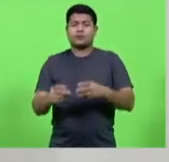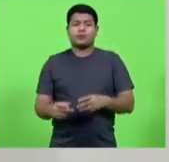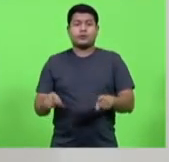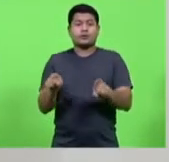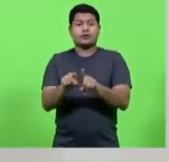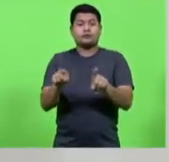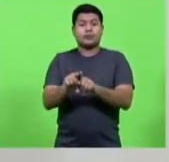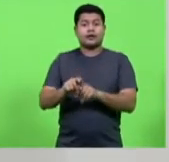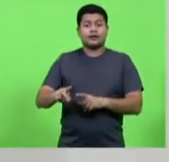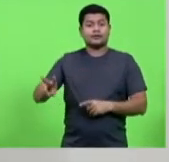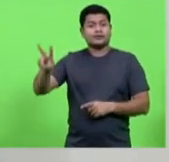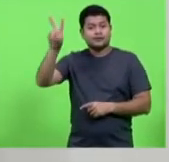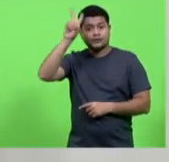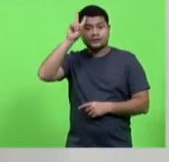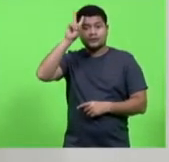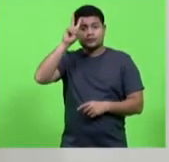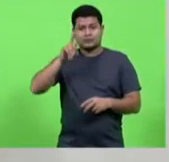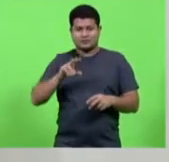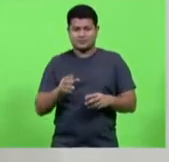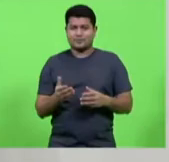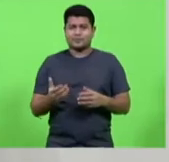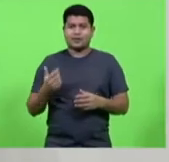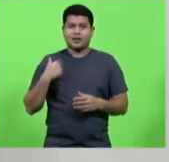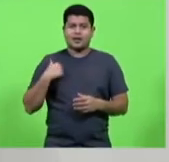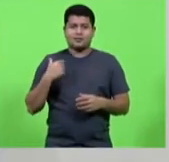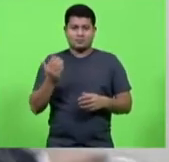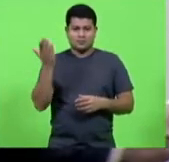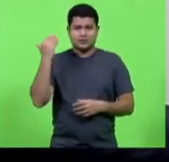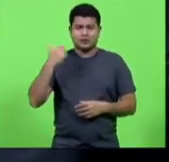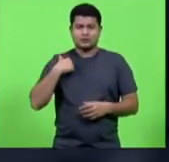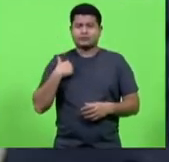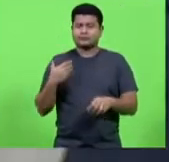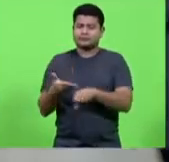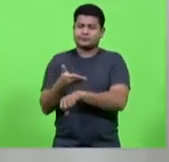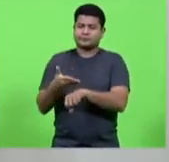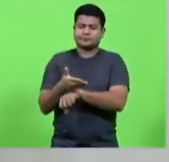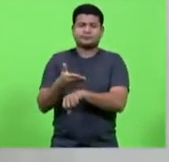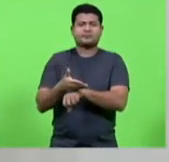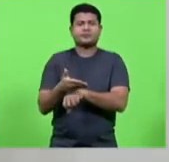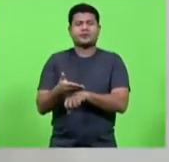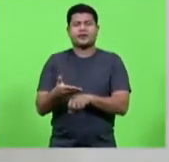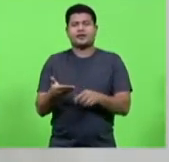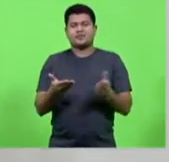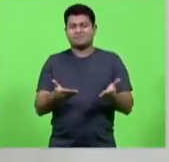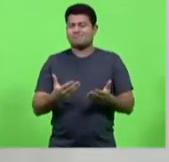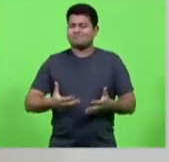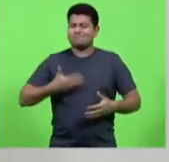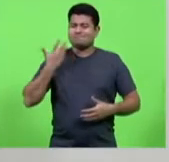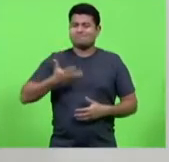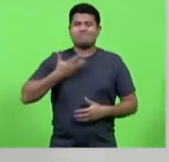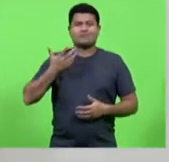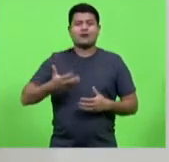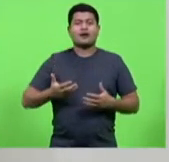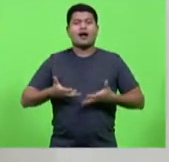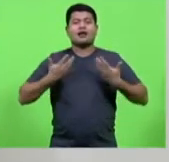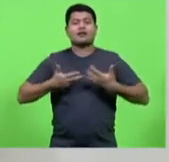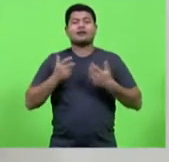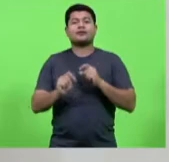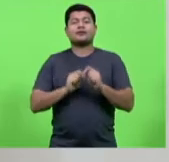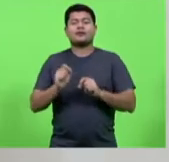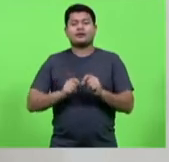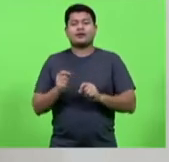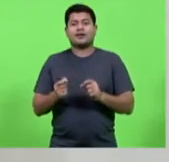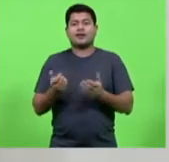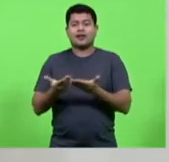eu tive a alegria de participar, né, de um momento importante para a nossa região sul e região